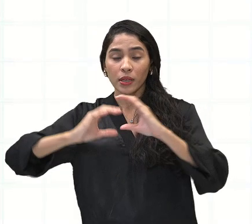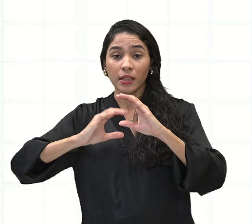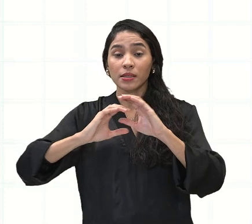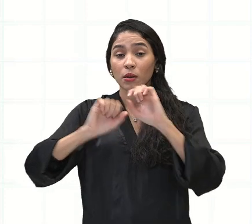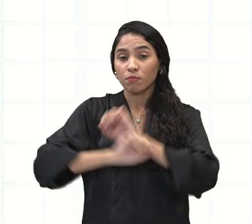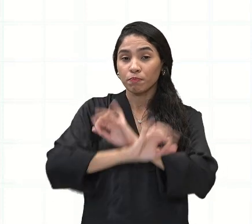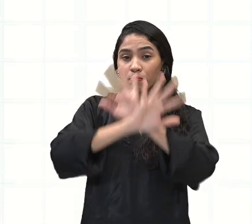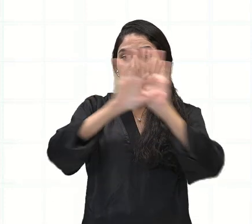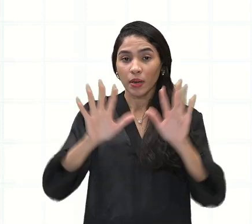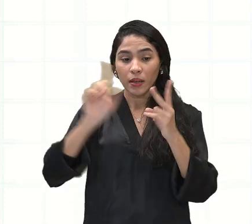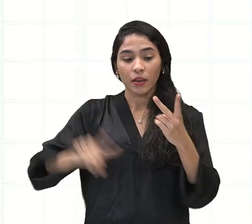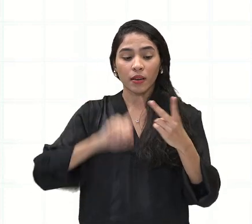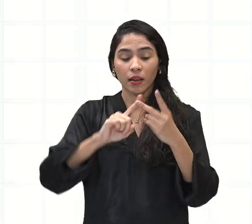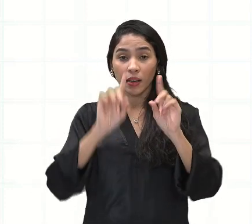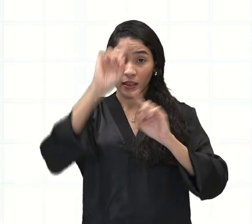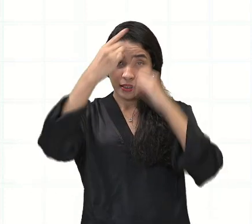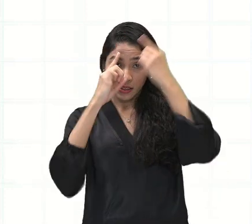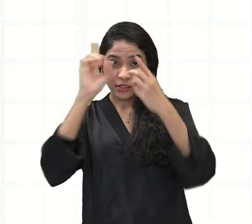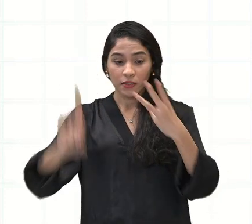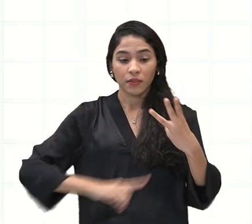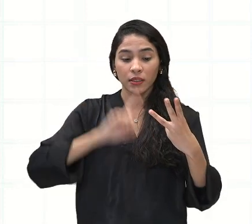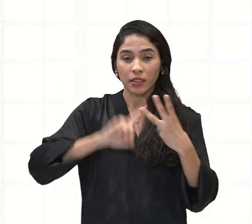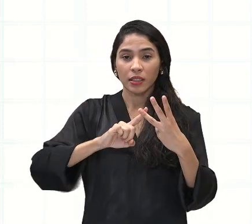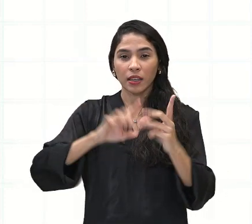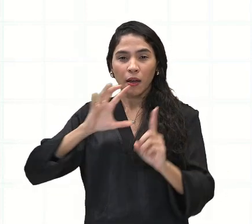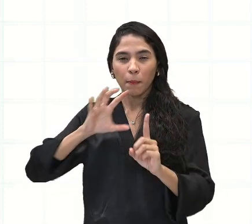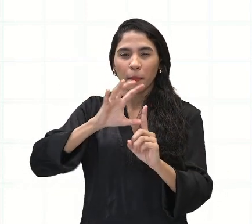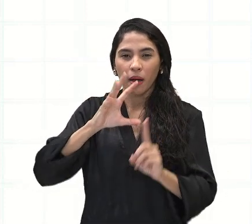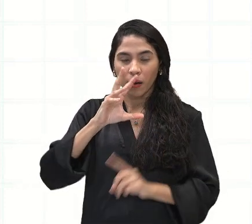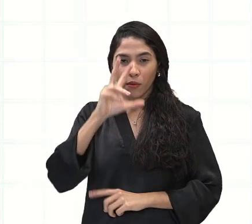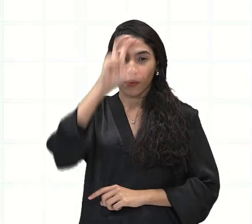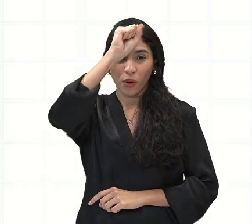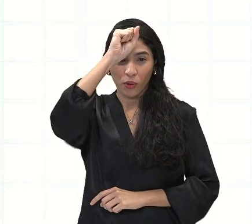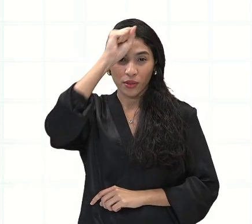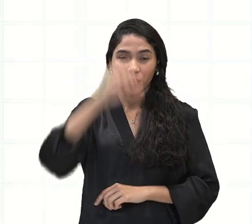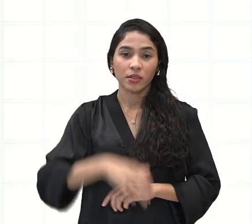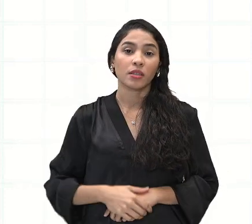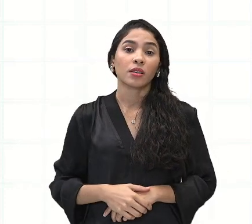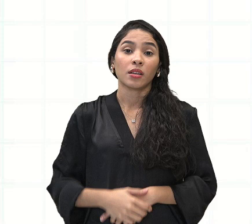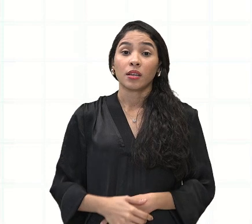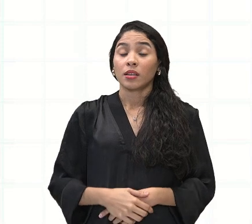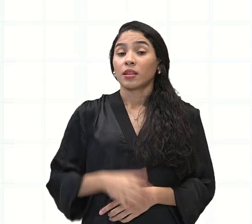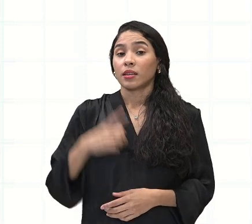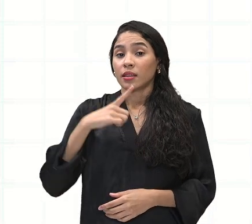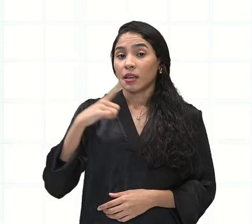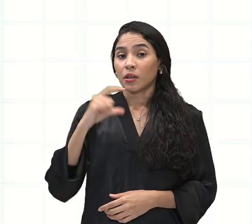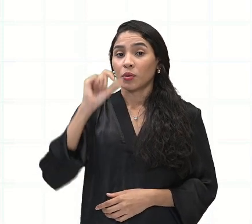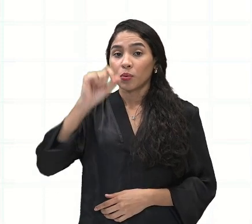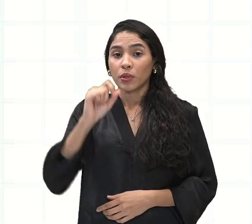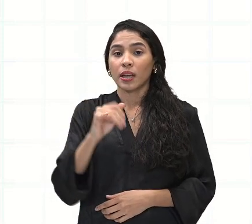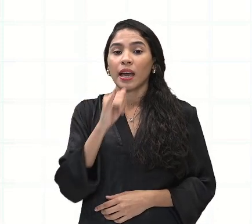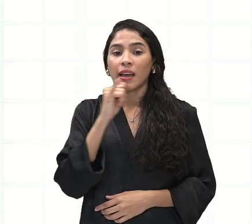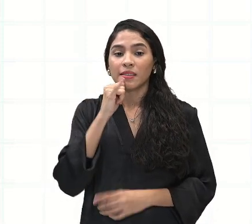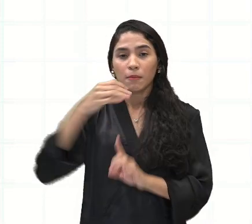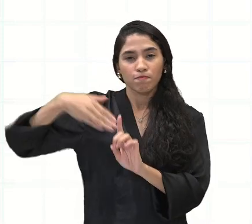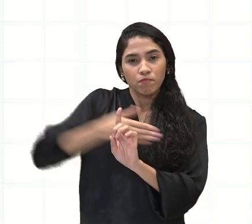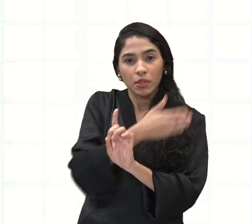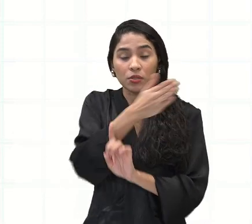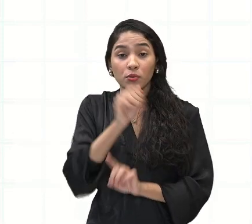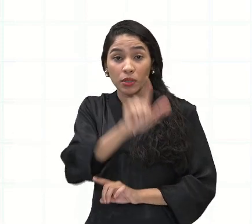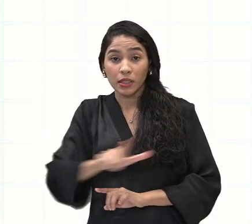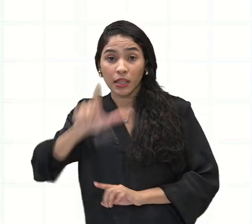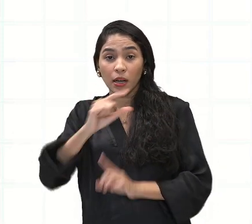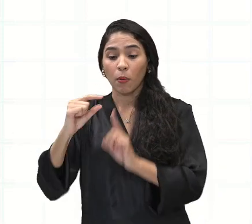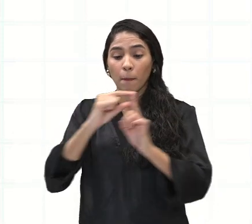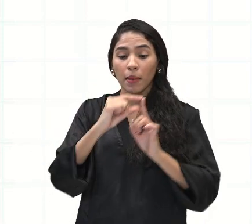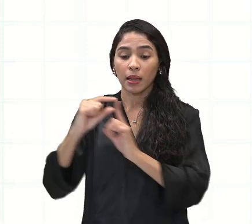expressiva, criativa e impactante. Elas consistem em desvios do sentido literal das palavras